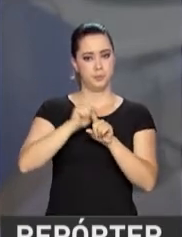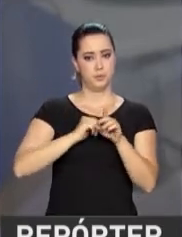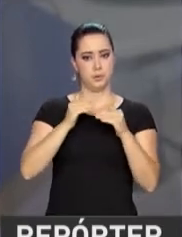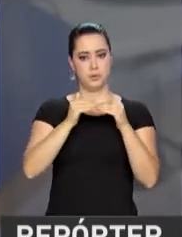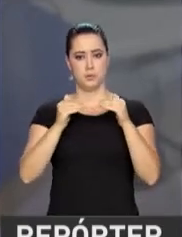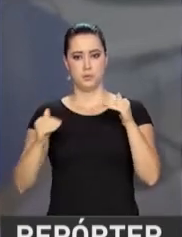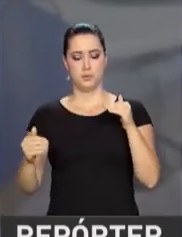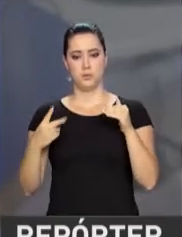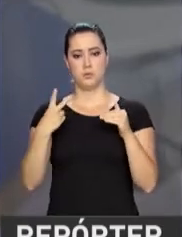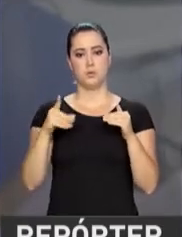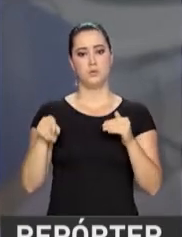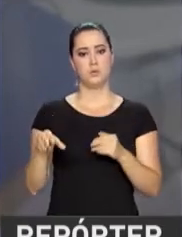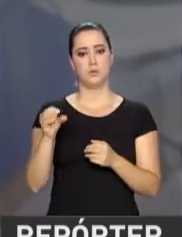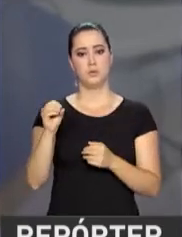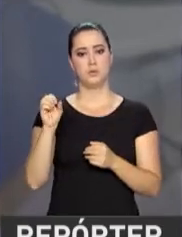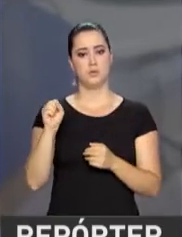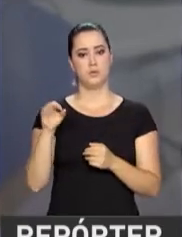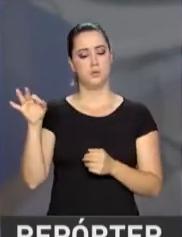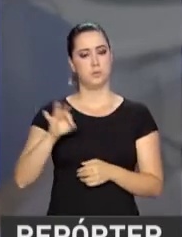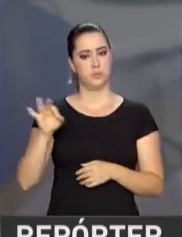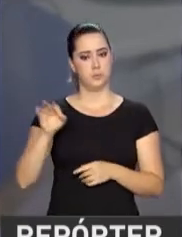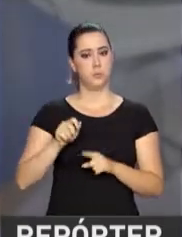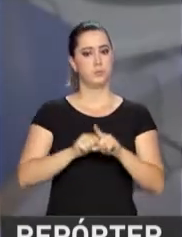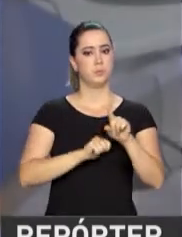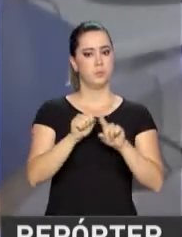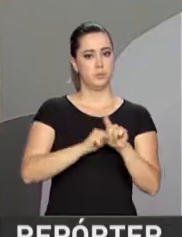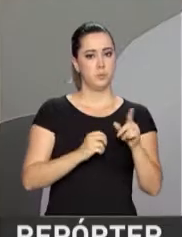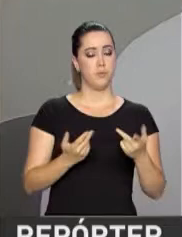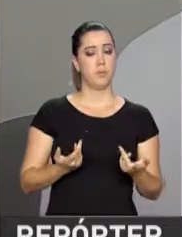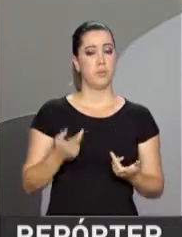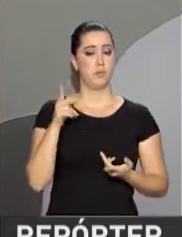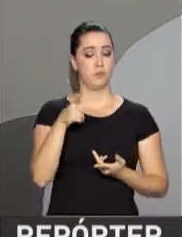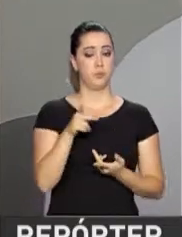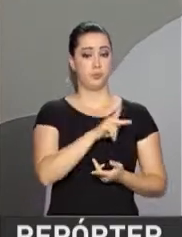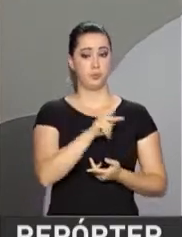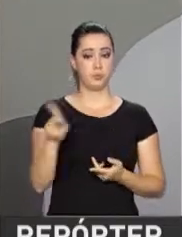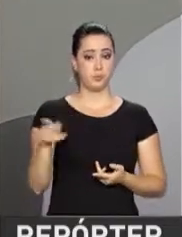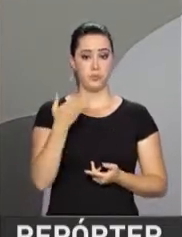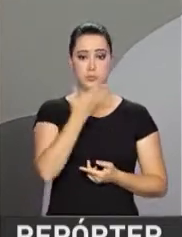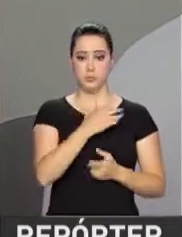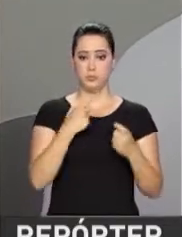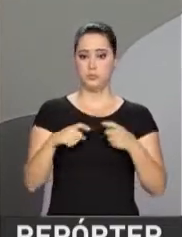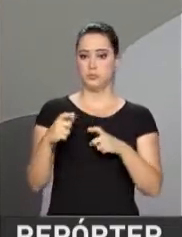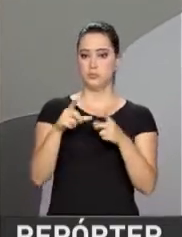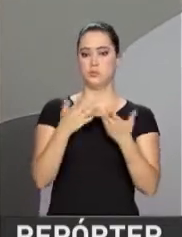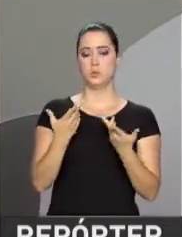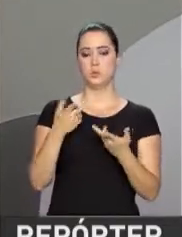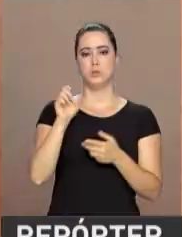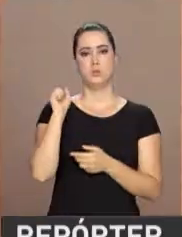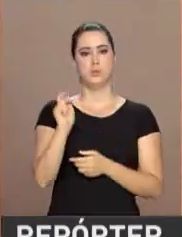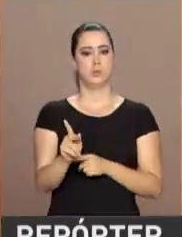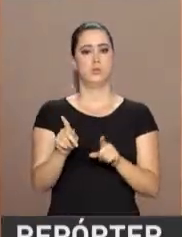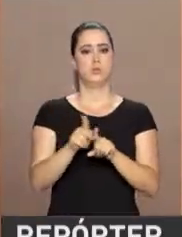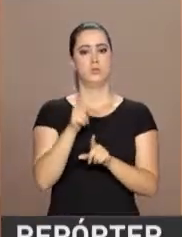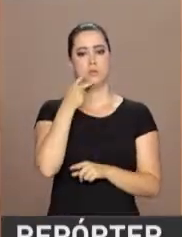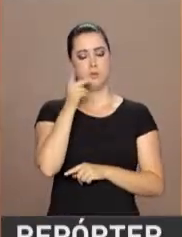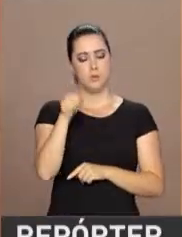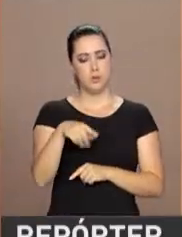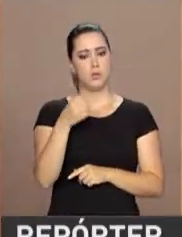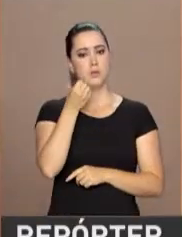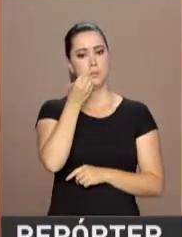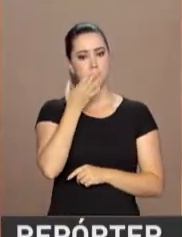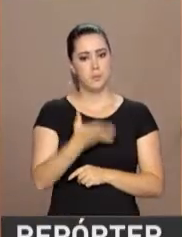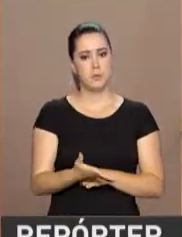para 2,08 por cento ao mês o presidente dessa associação de aposentados diz que a medida